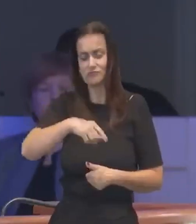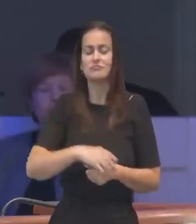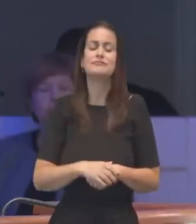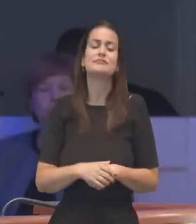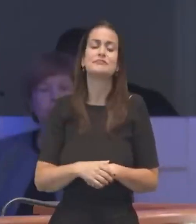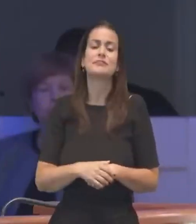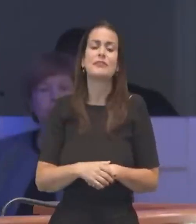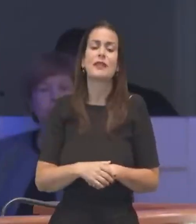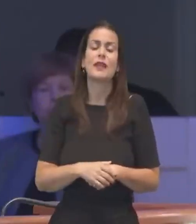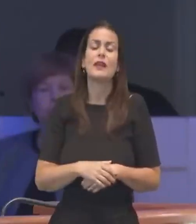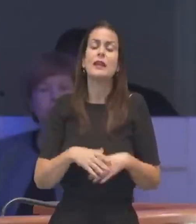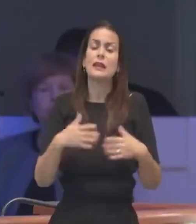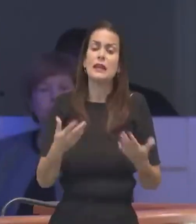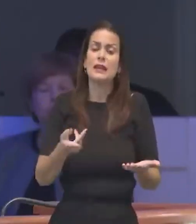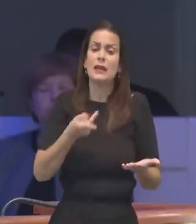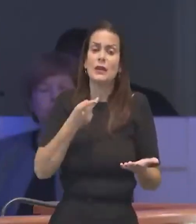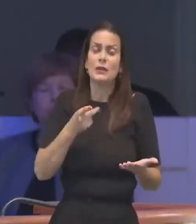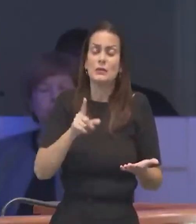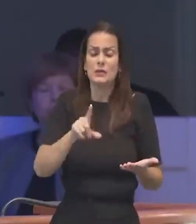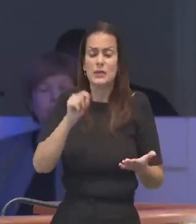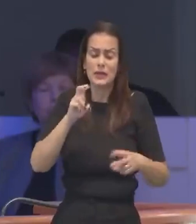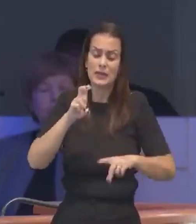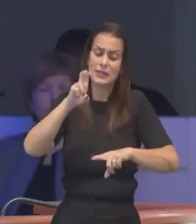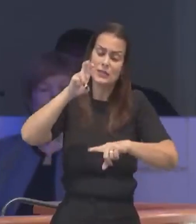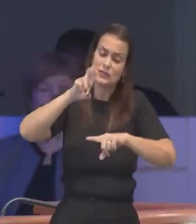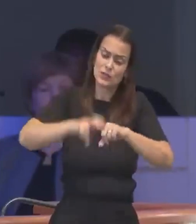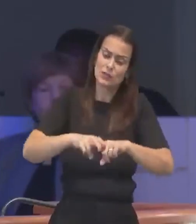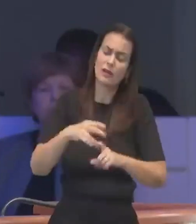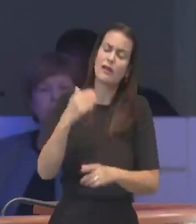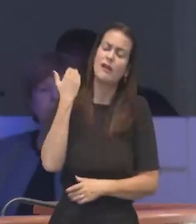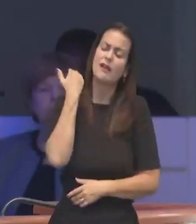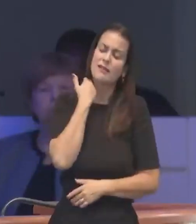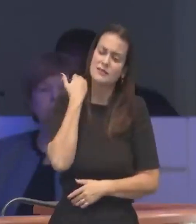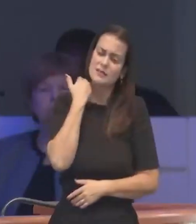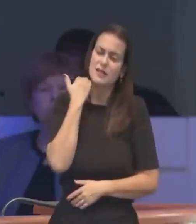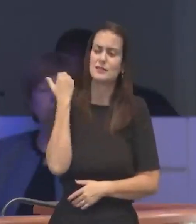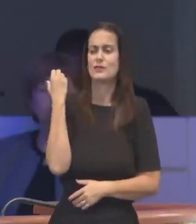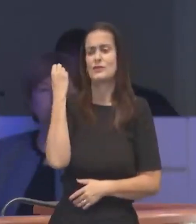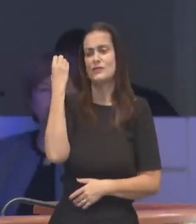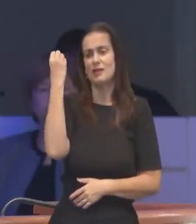José, e ele então decide se assentar, cansado da viagem.